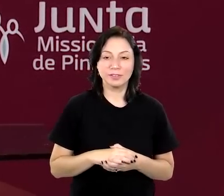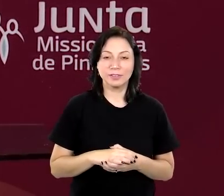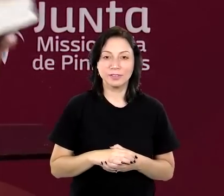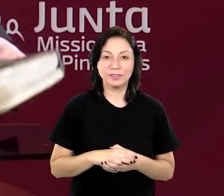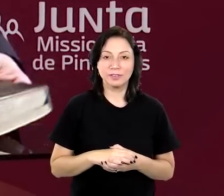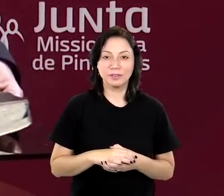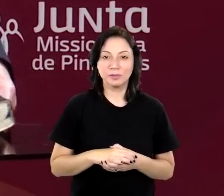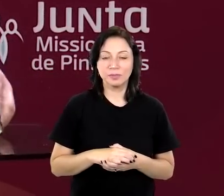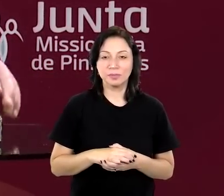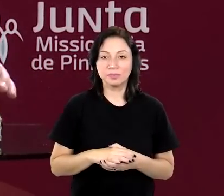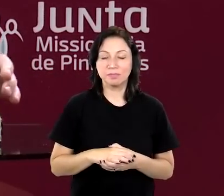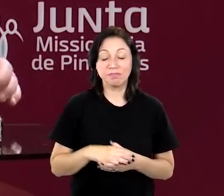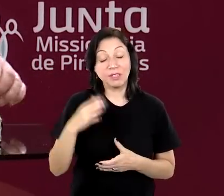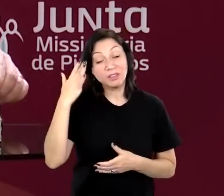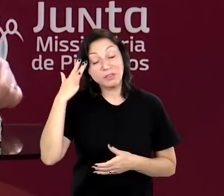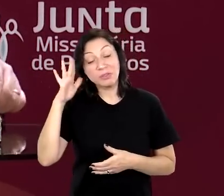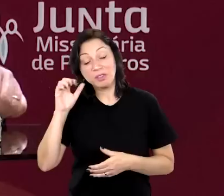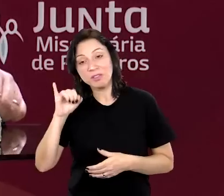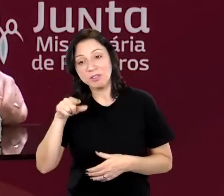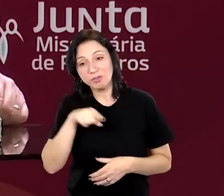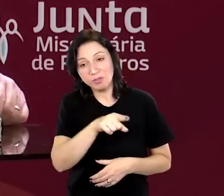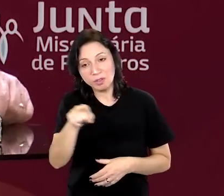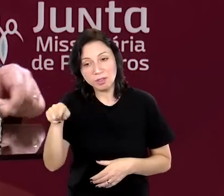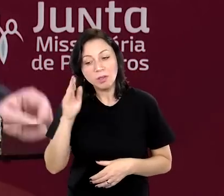Eu não sei se você já pensou nisso,